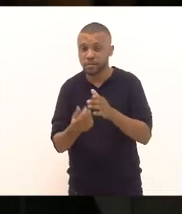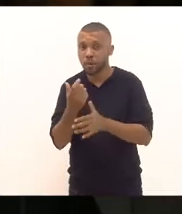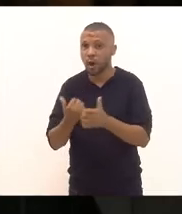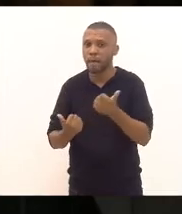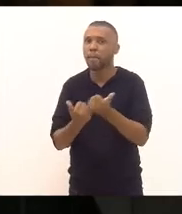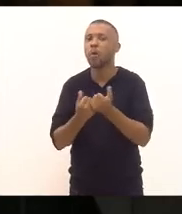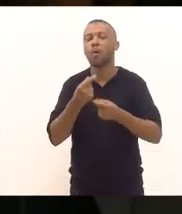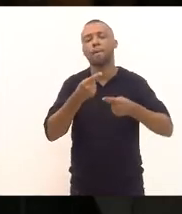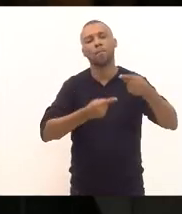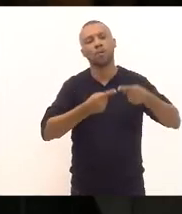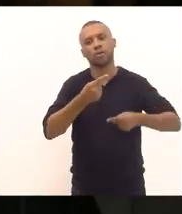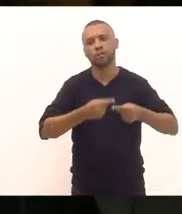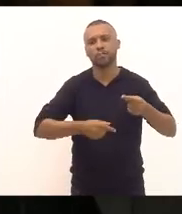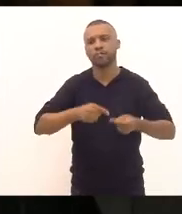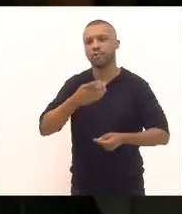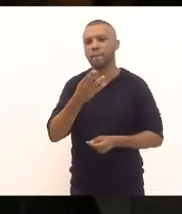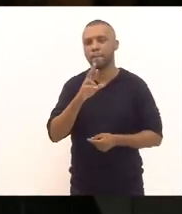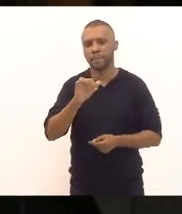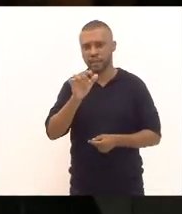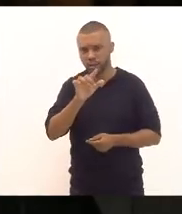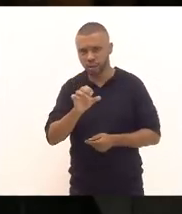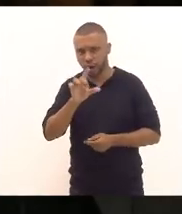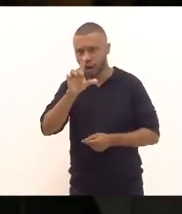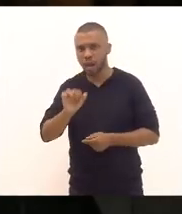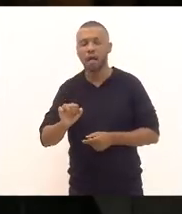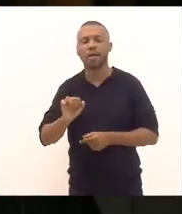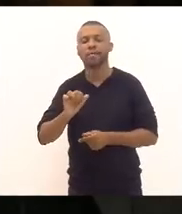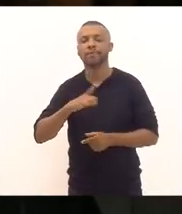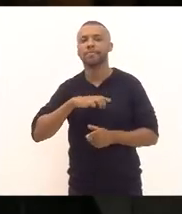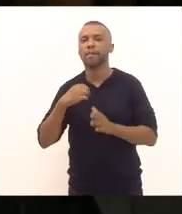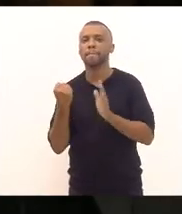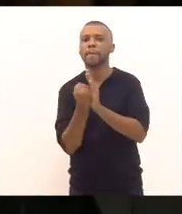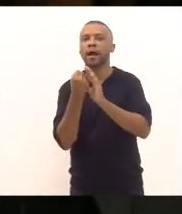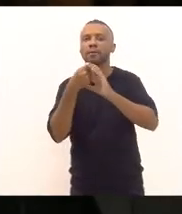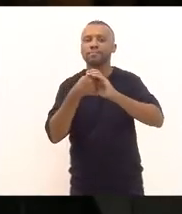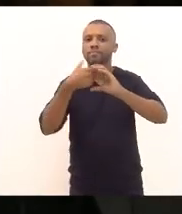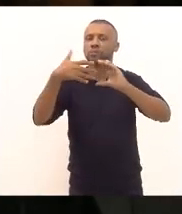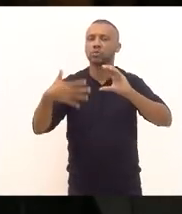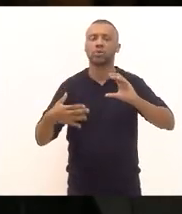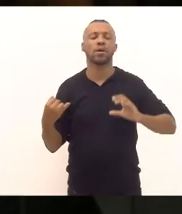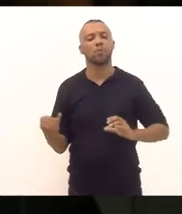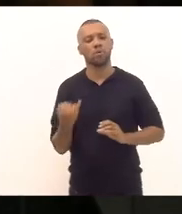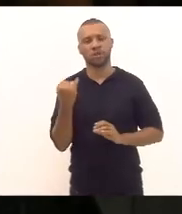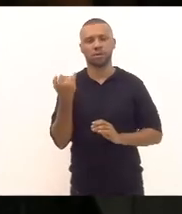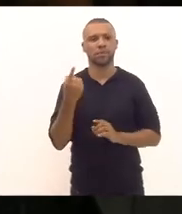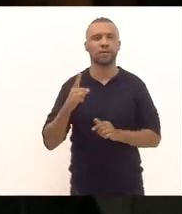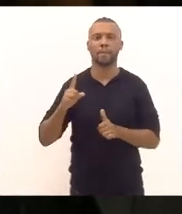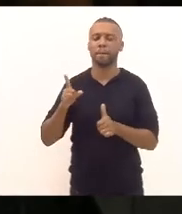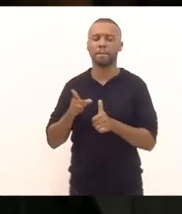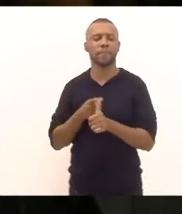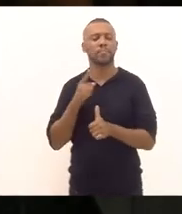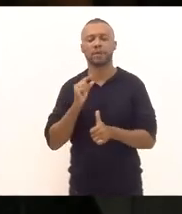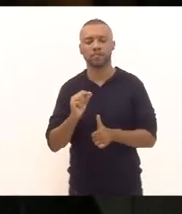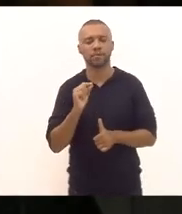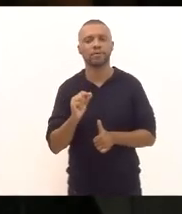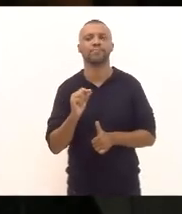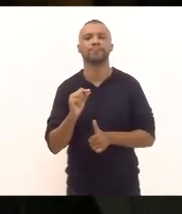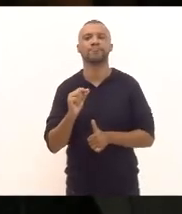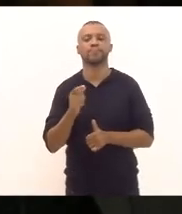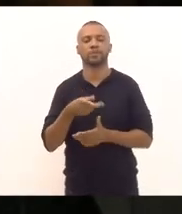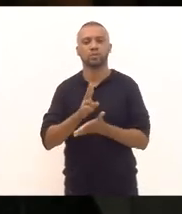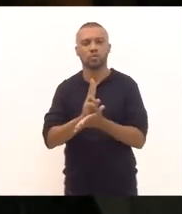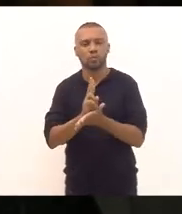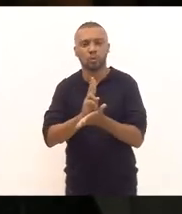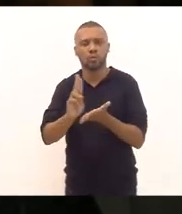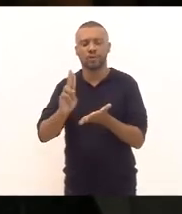Brizola com CBF com algumas características muito marcante a primeira delas ser